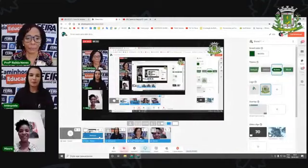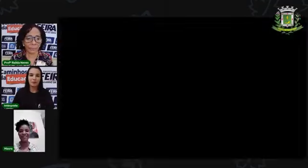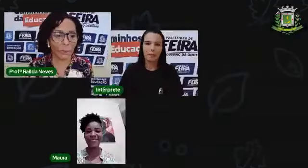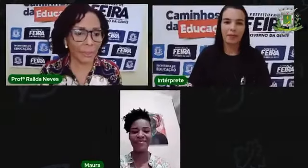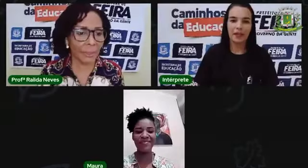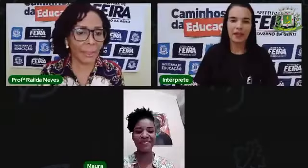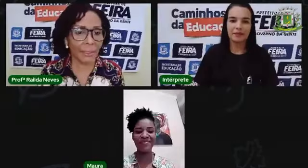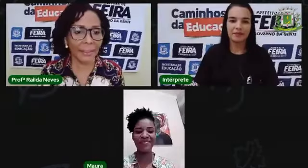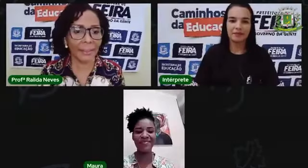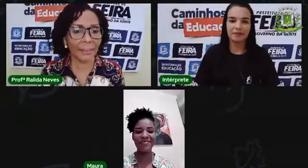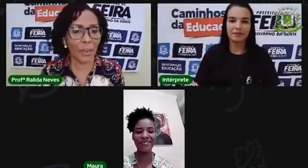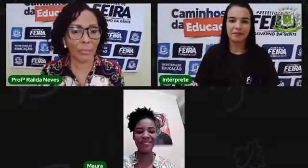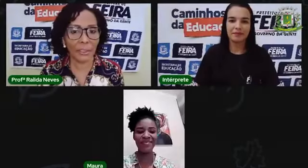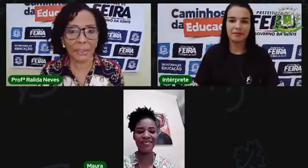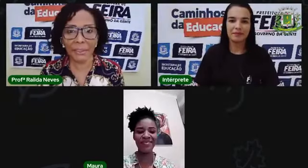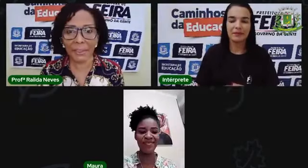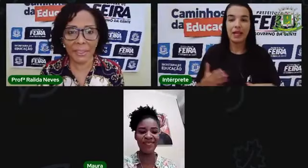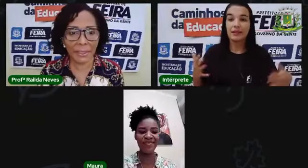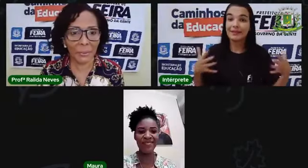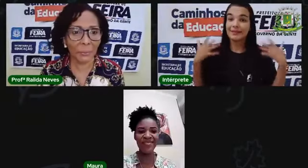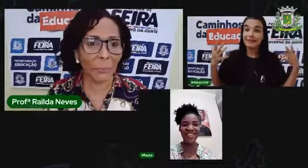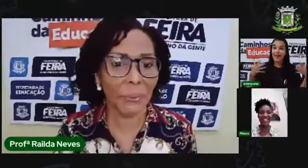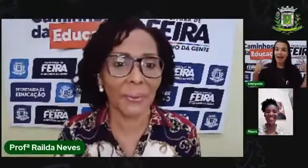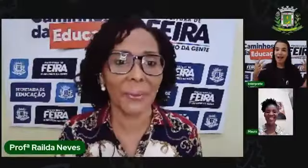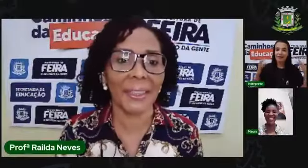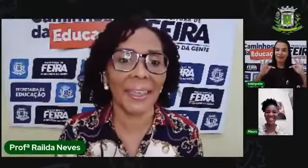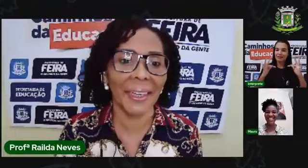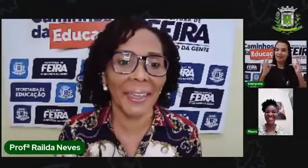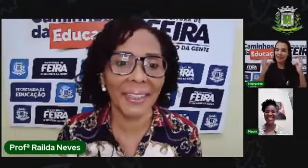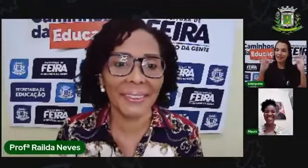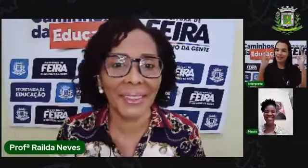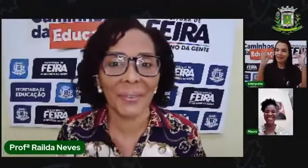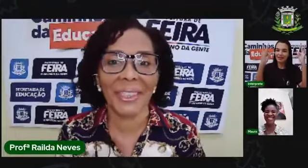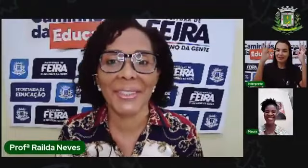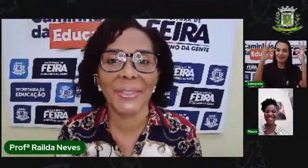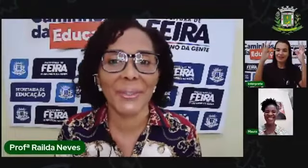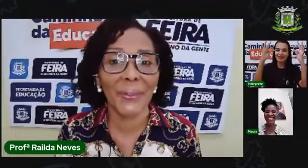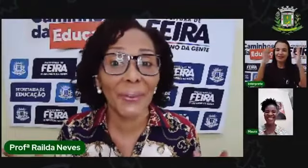a tecnologia, e salve a destreza de todos, ok?